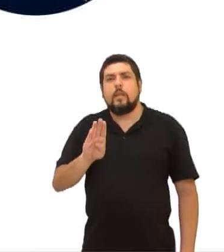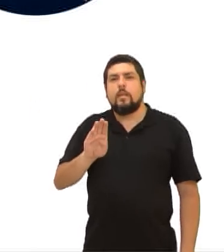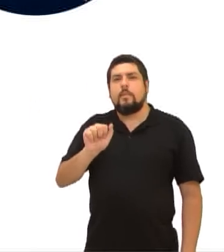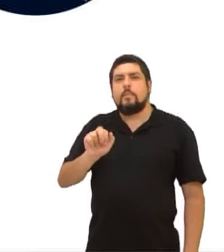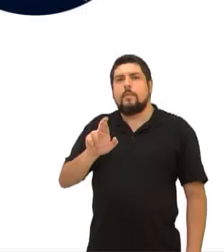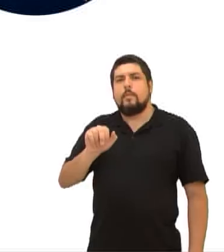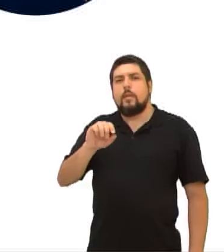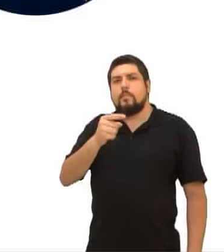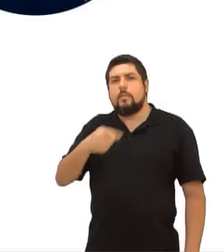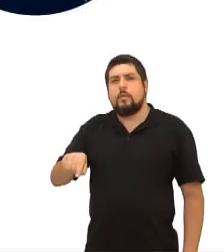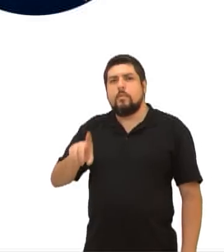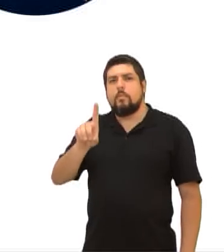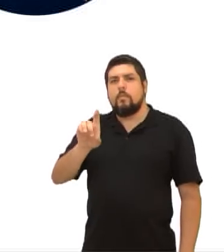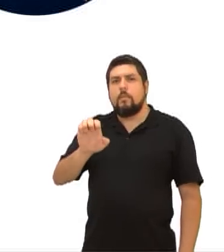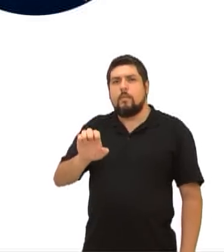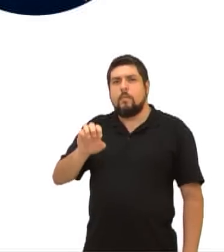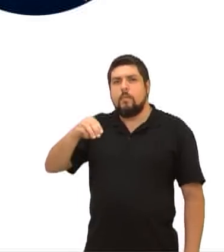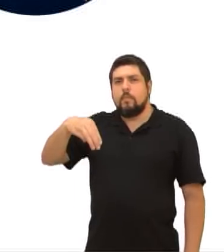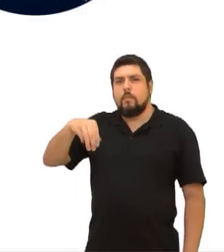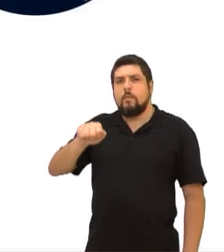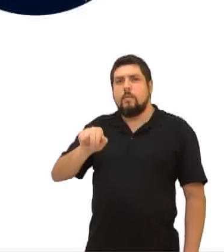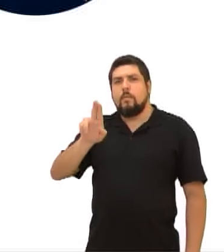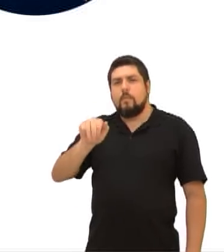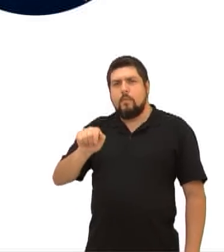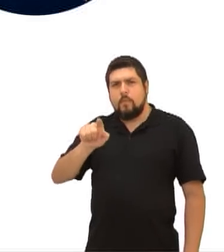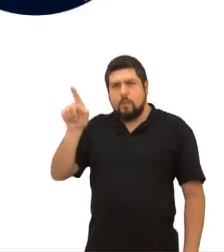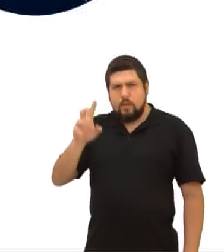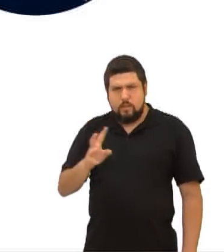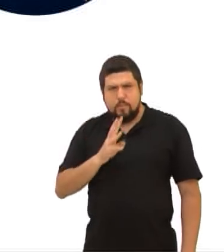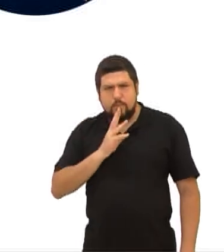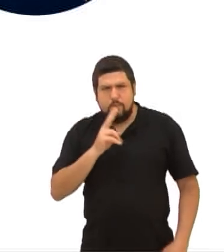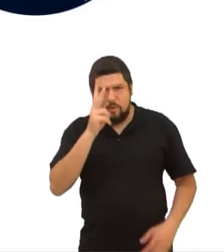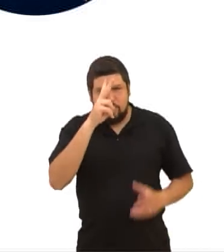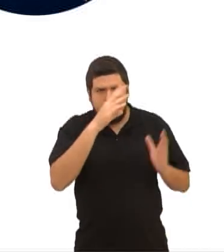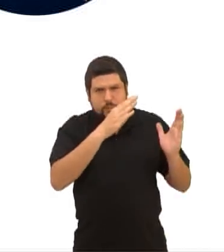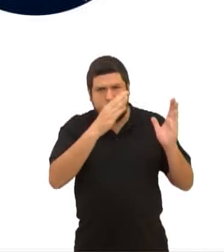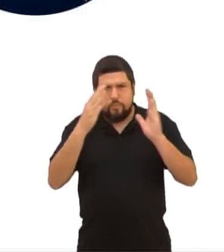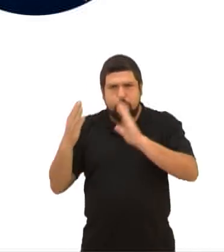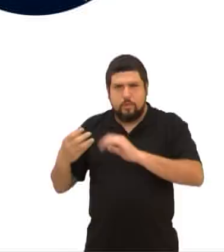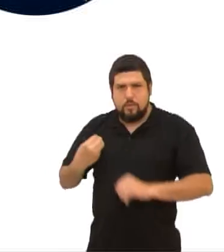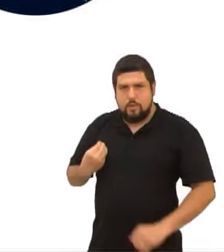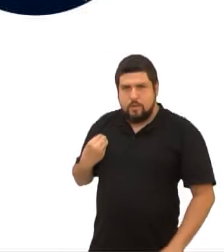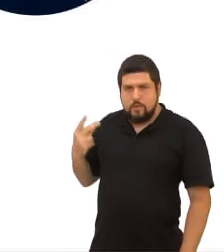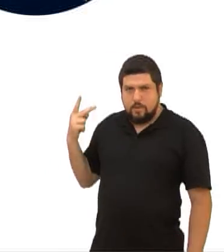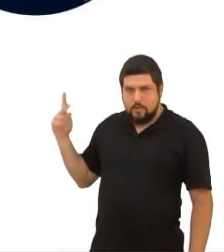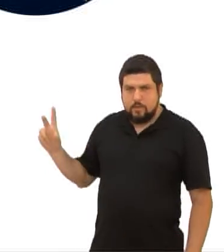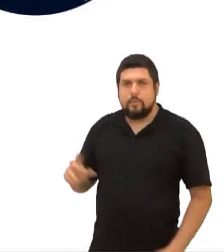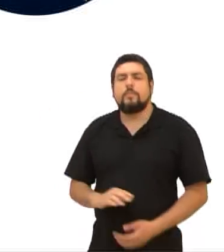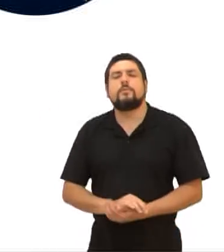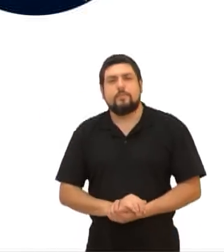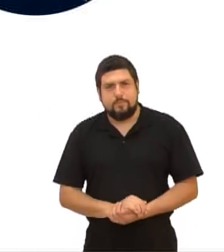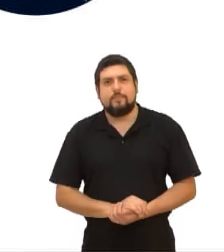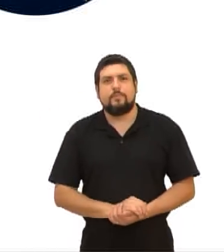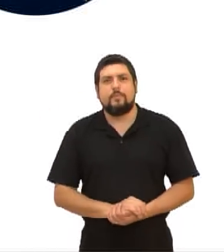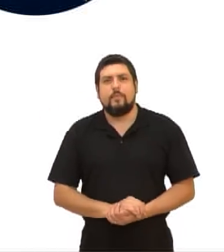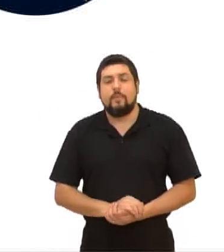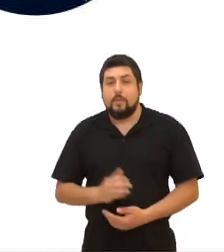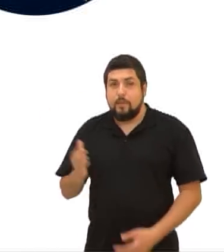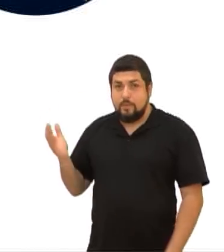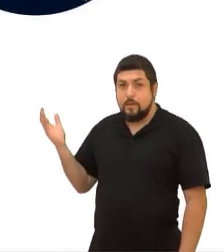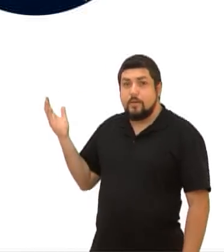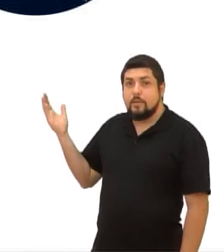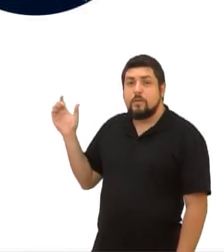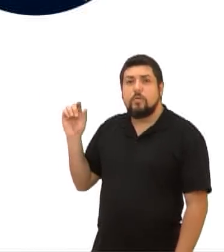Mauá. Vocês já ouviram falar no Barão de Mauá? Conhecem a história desse grande empreendedor? O Barão de Mauá, ele foi um dos